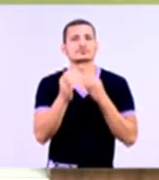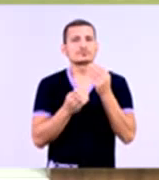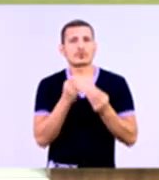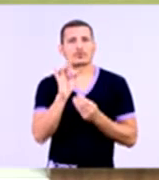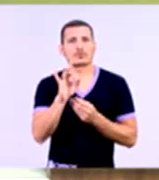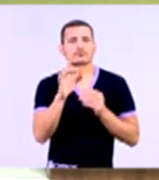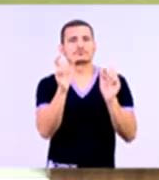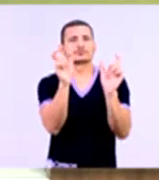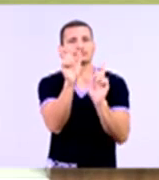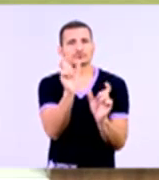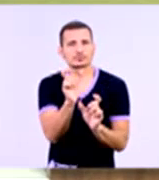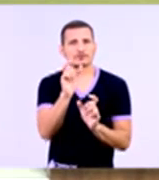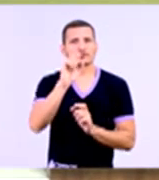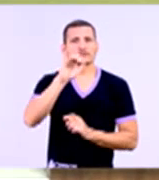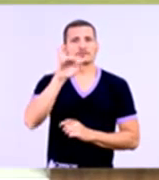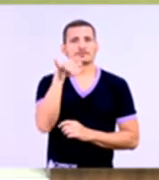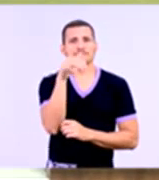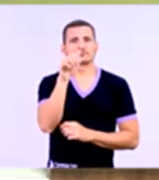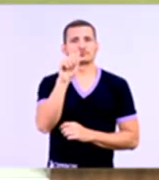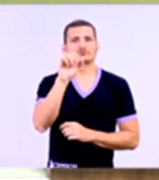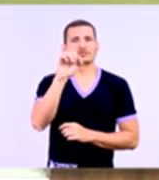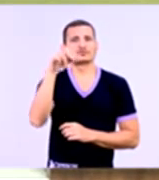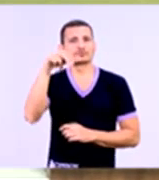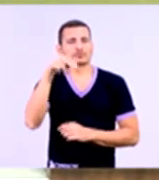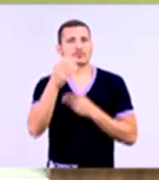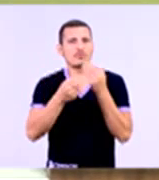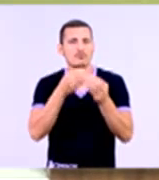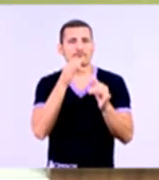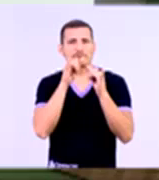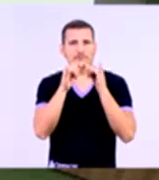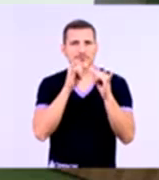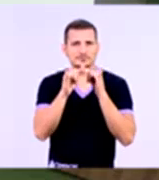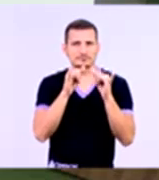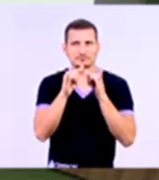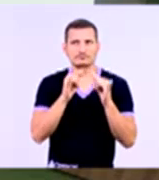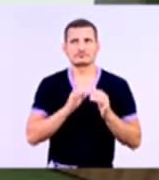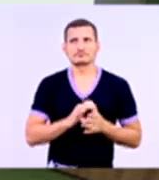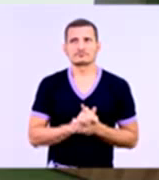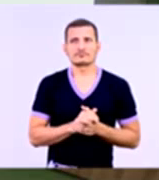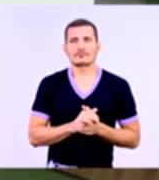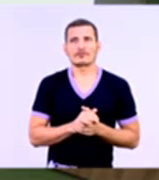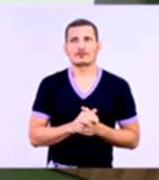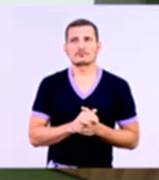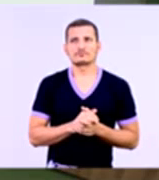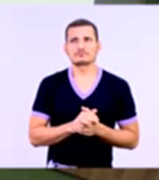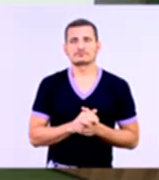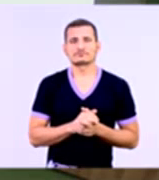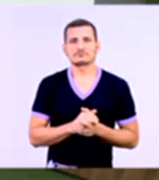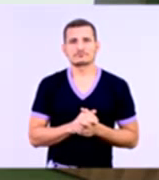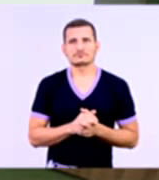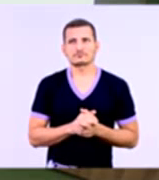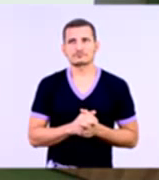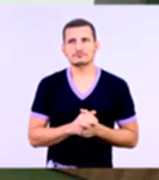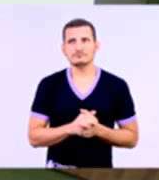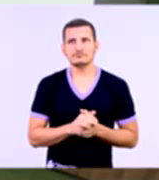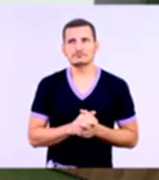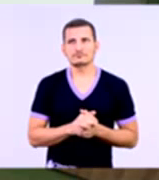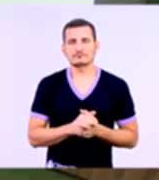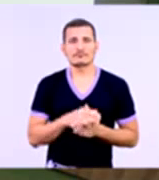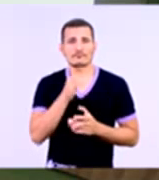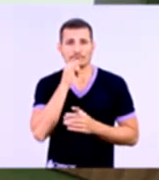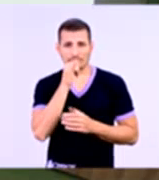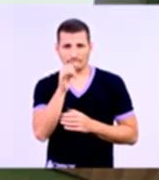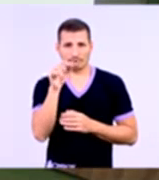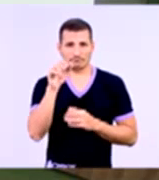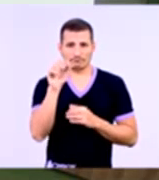um JSON, né? de um envio de informações JSON. Isso, o resultado aí ele vai ser exclusivamente no browser, quando você